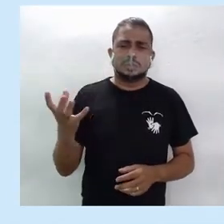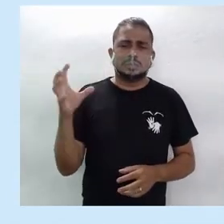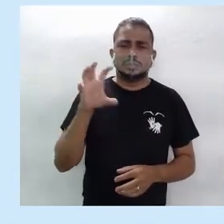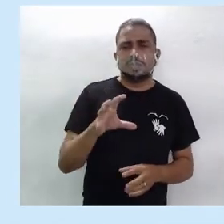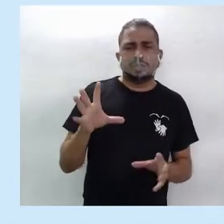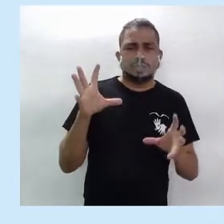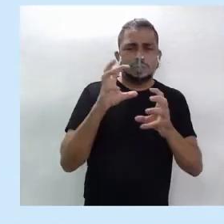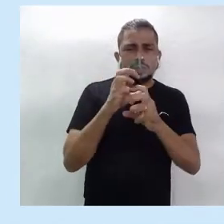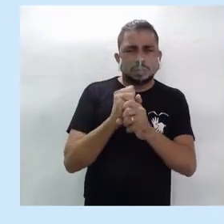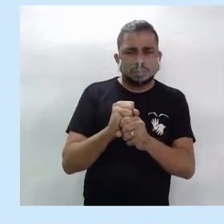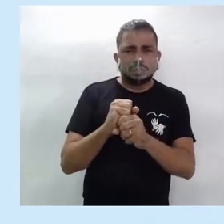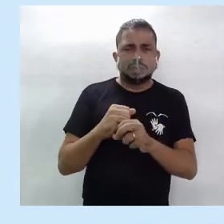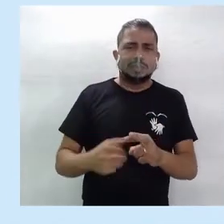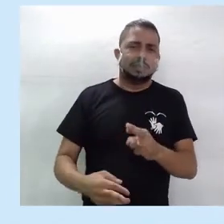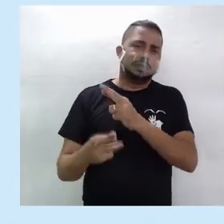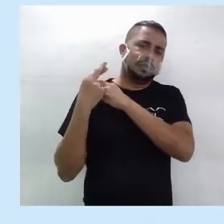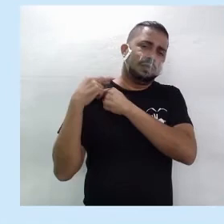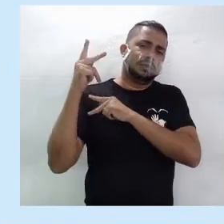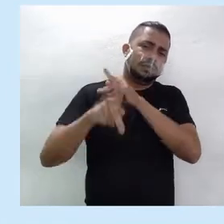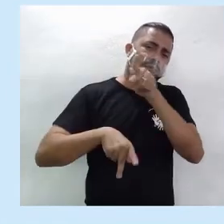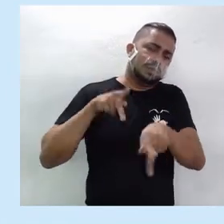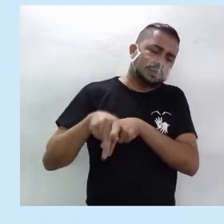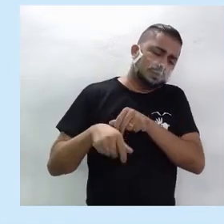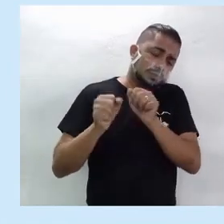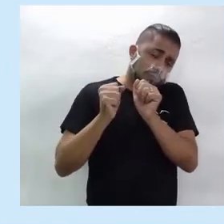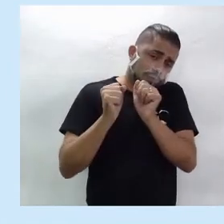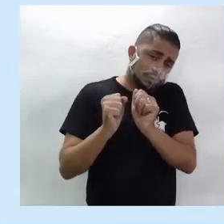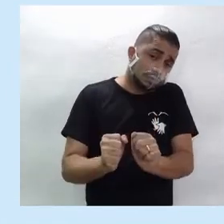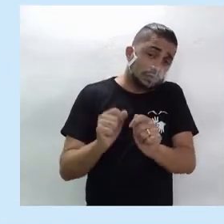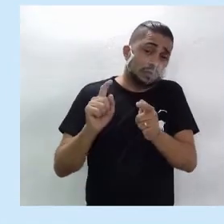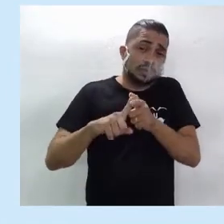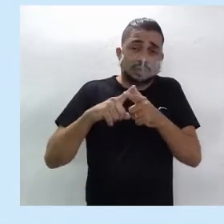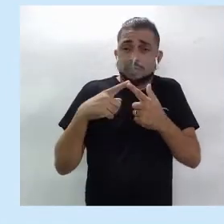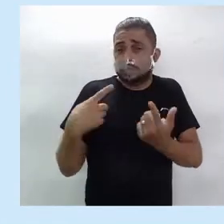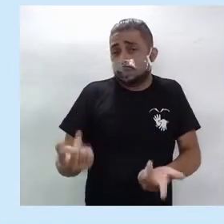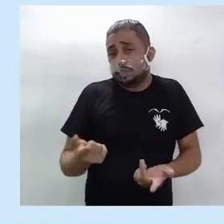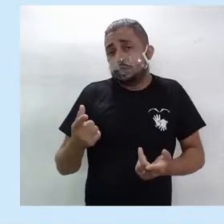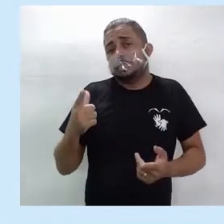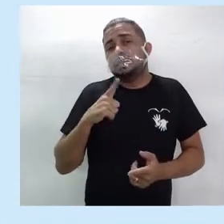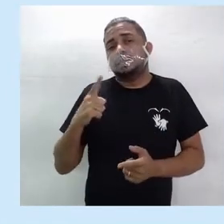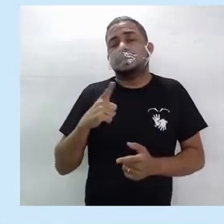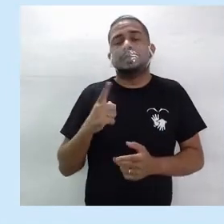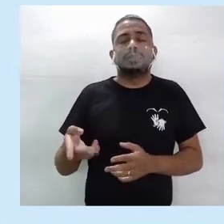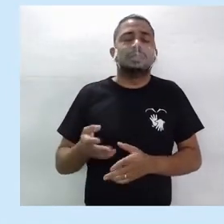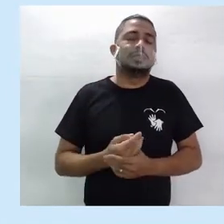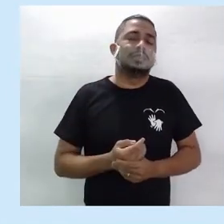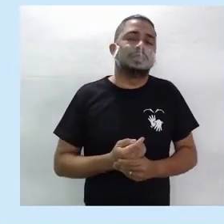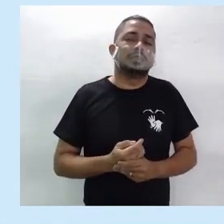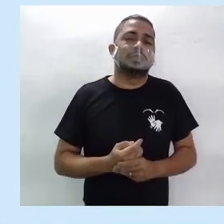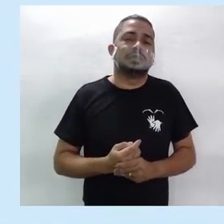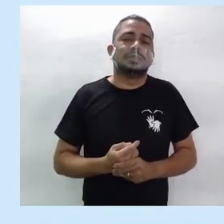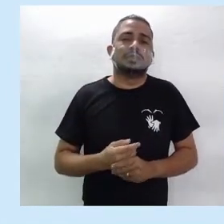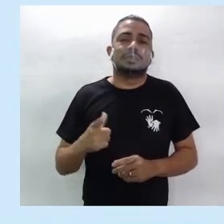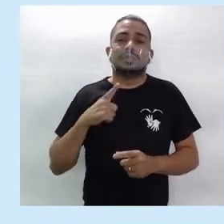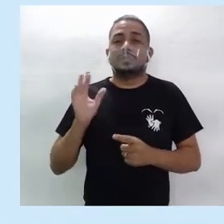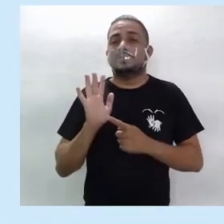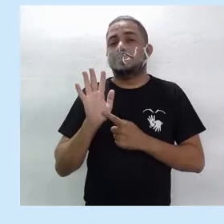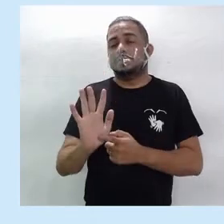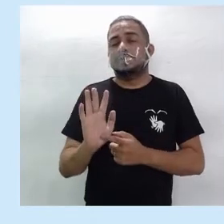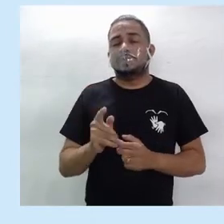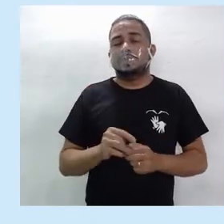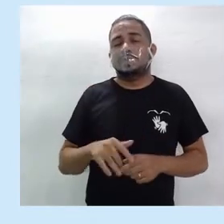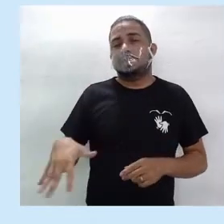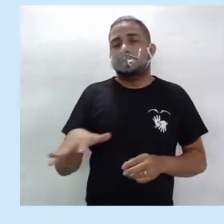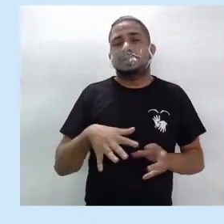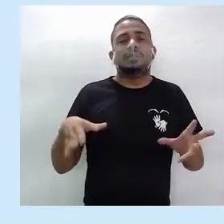escuras para representar a população? Podia, mas ele, além de destacar as áreas